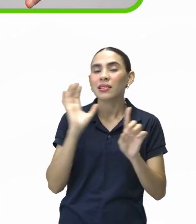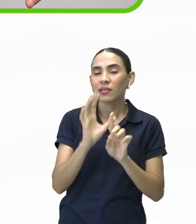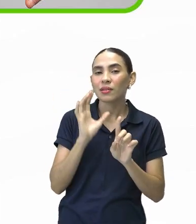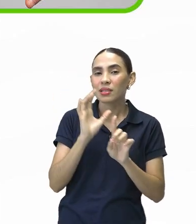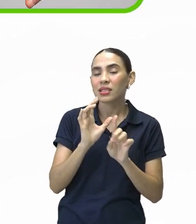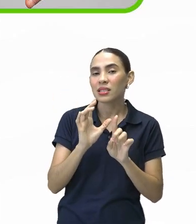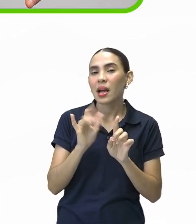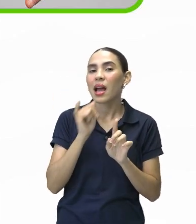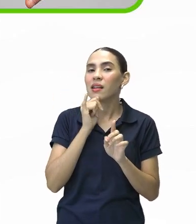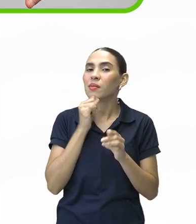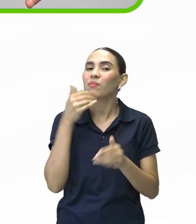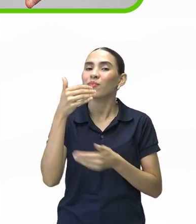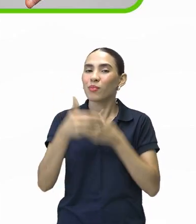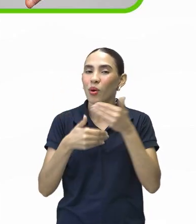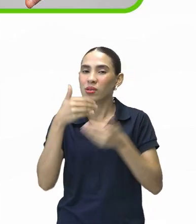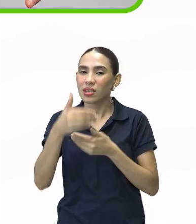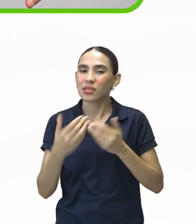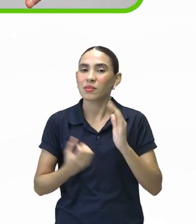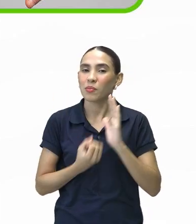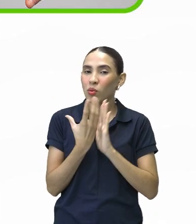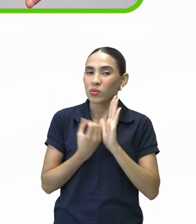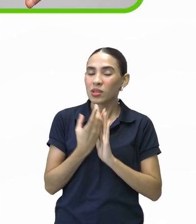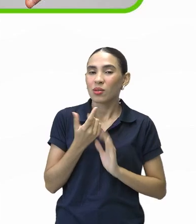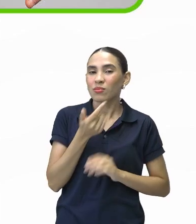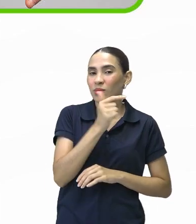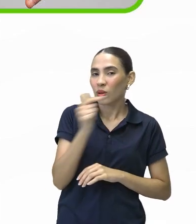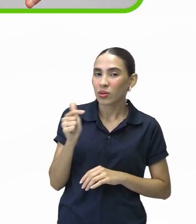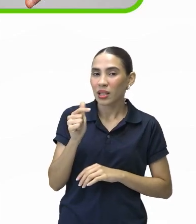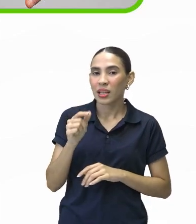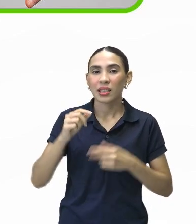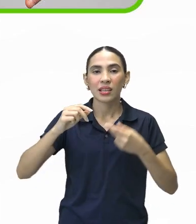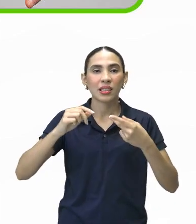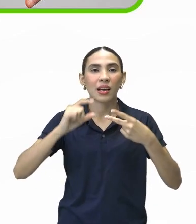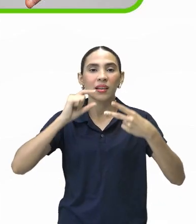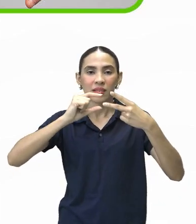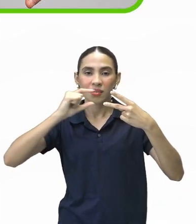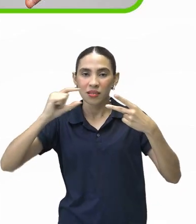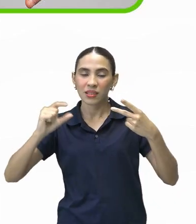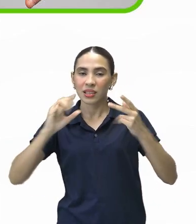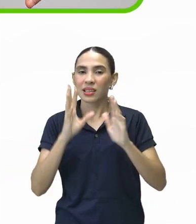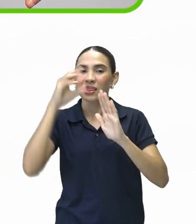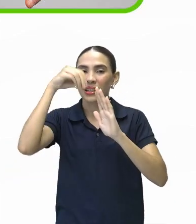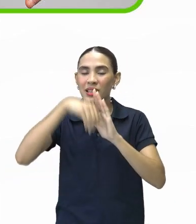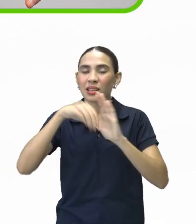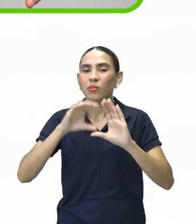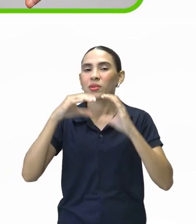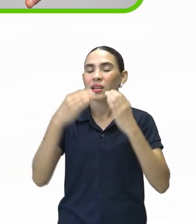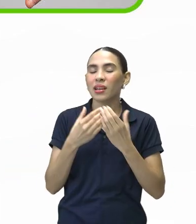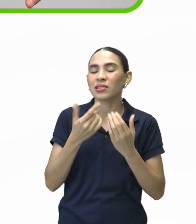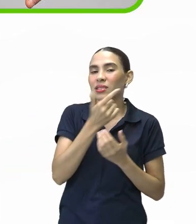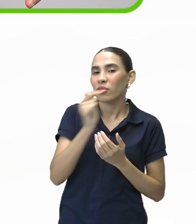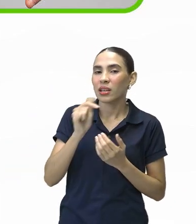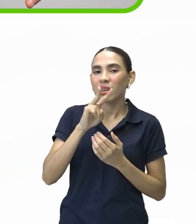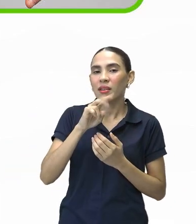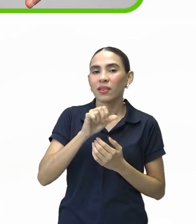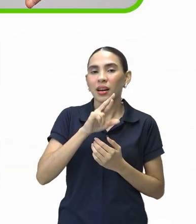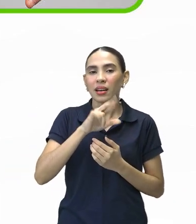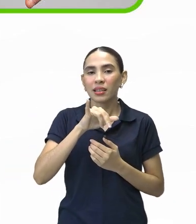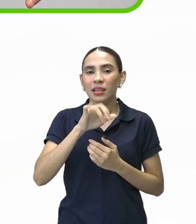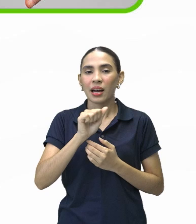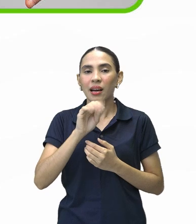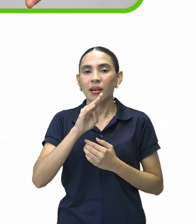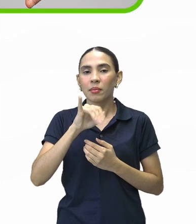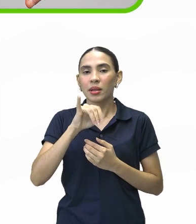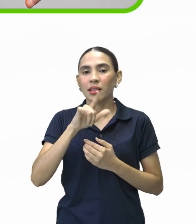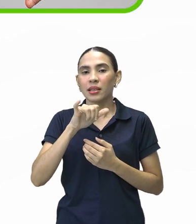influencia no processo de reprodução. Não tem um fluxo gênico dentro dessa comunidade, não tem uma variabilidade muito grande.